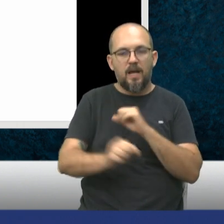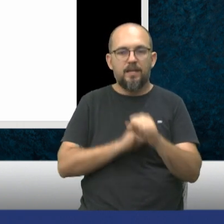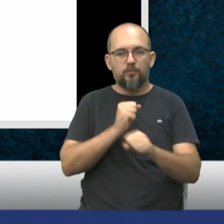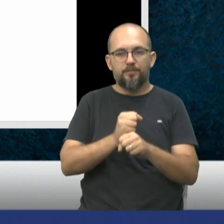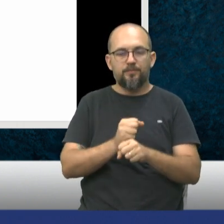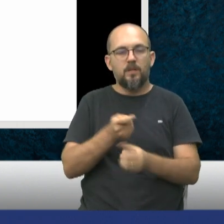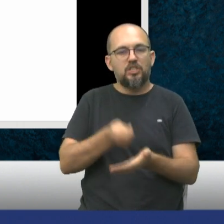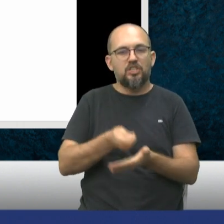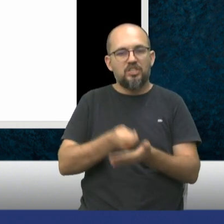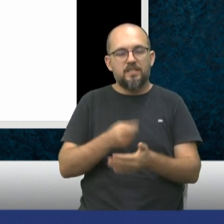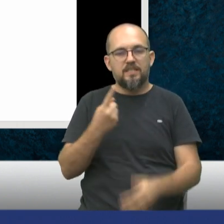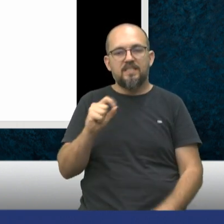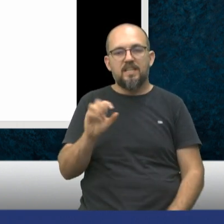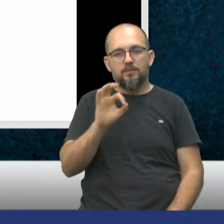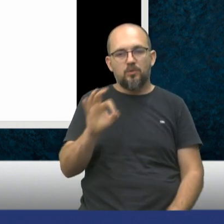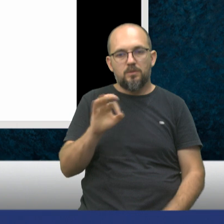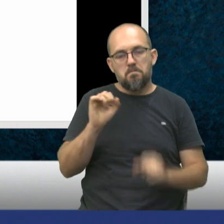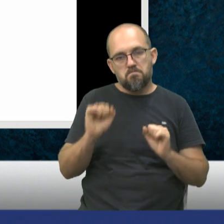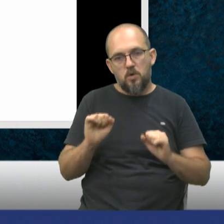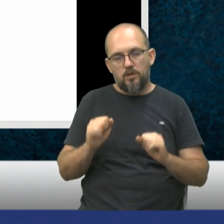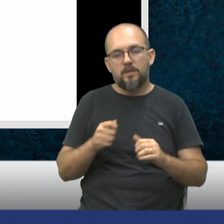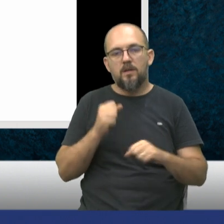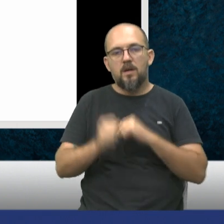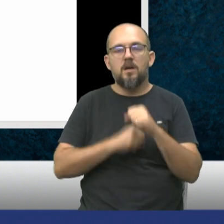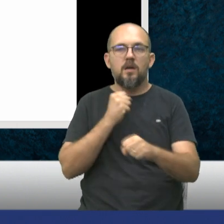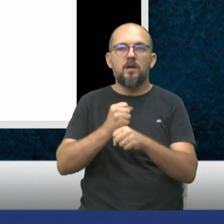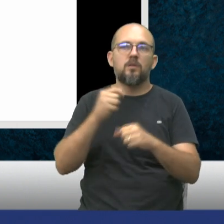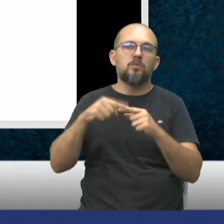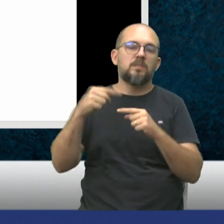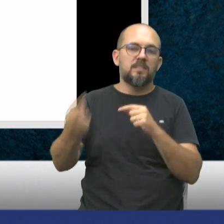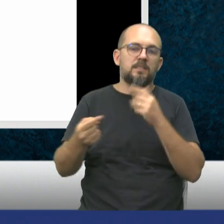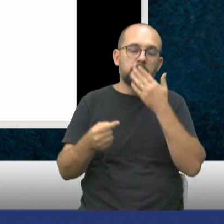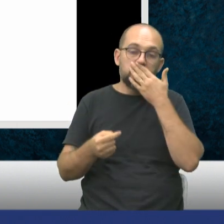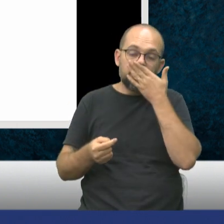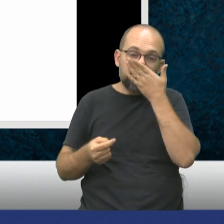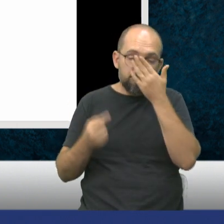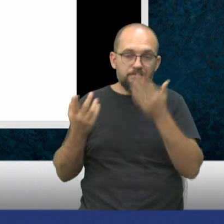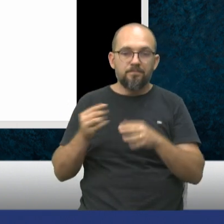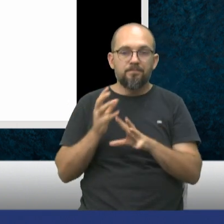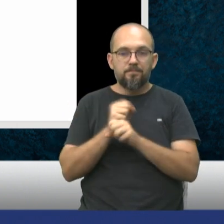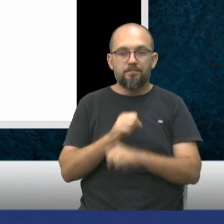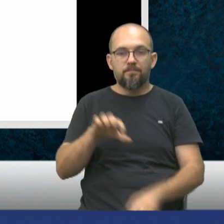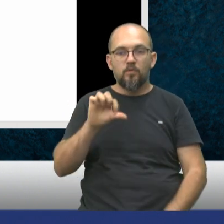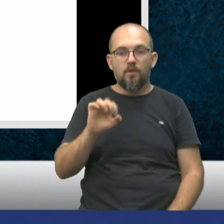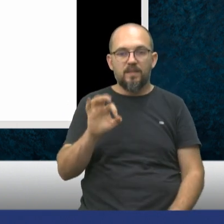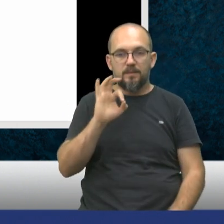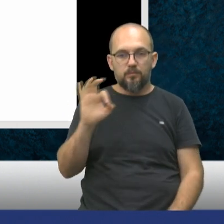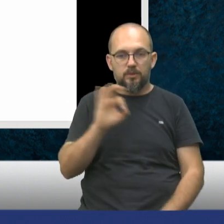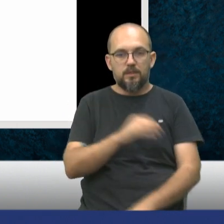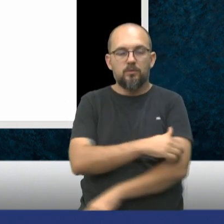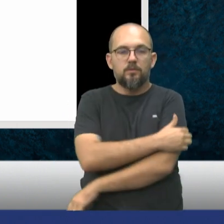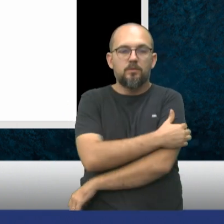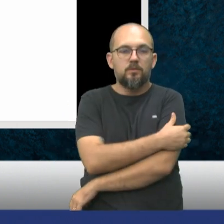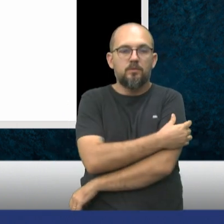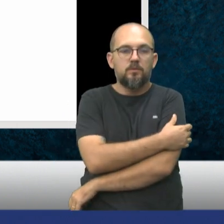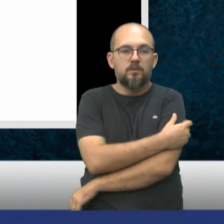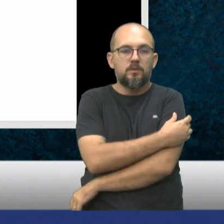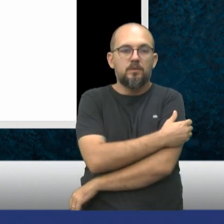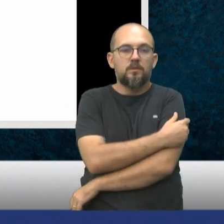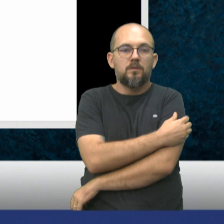essa exigência, 10% pode ser aplicado no ano seguinte. E aí, desses 90%,